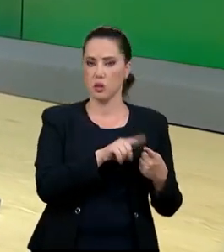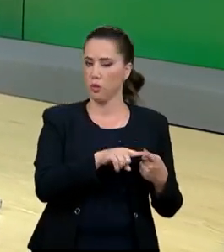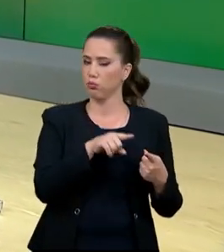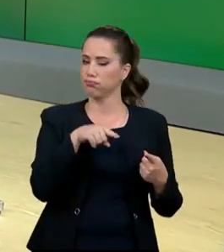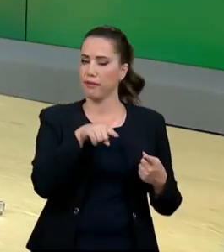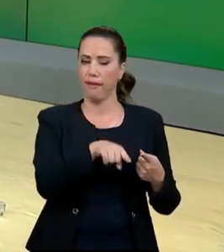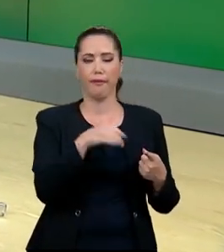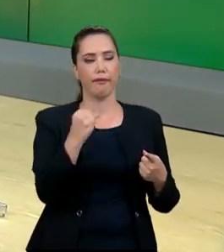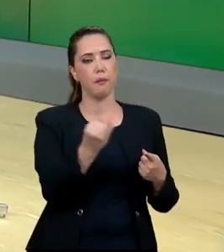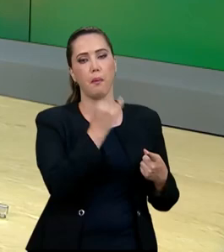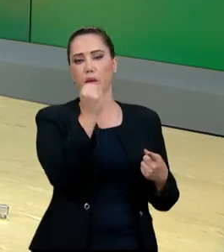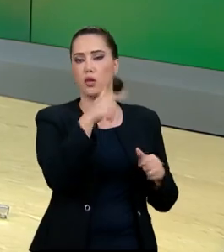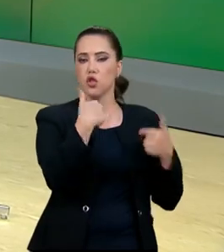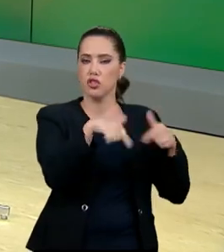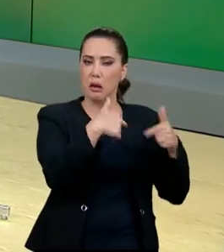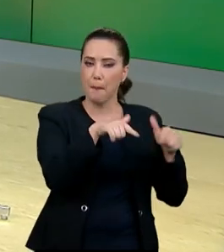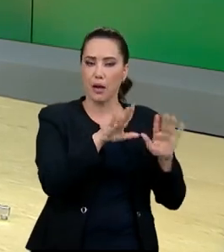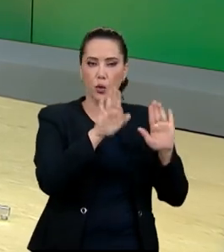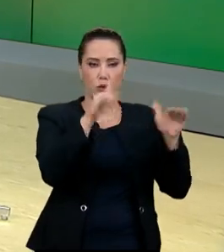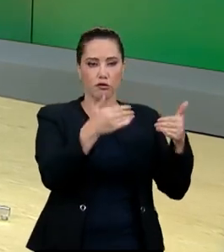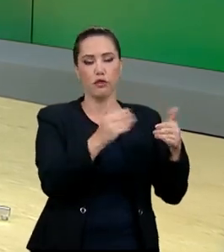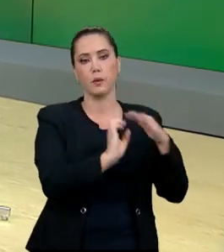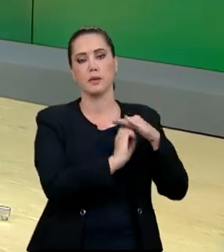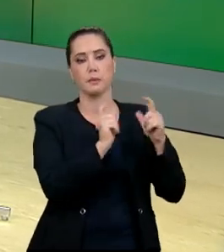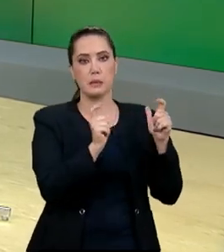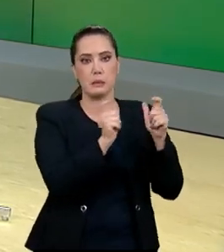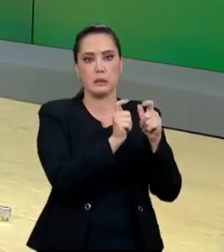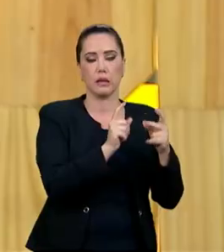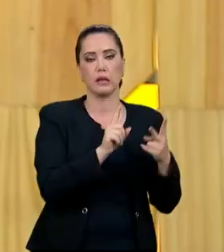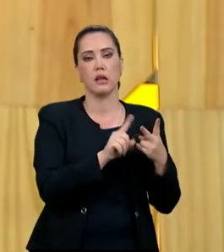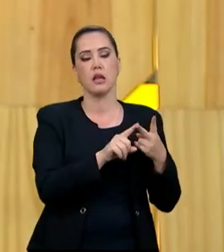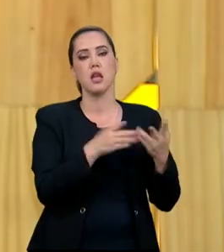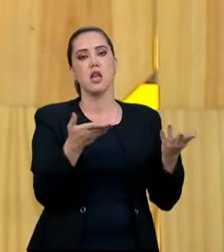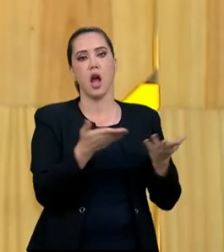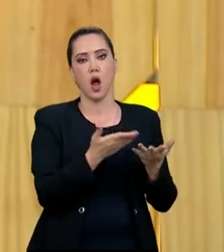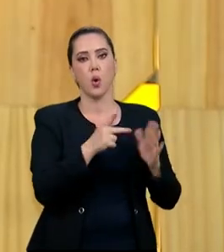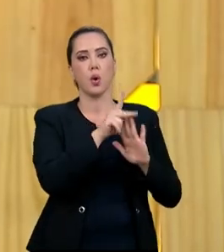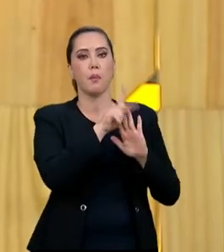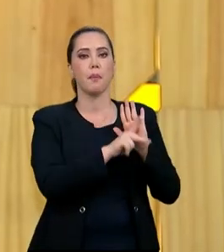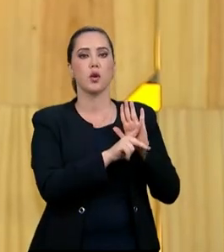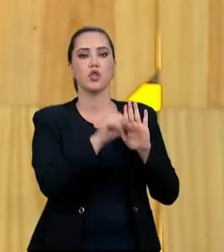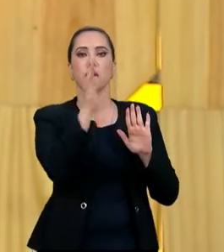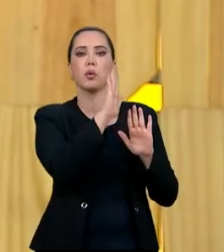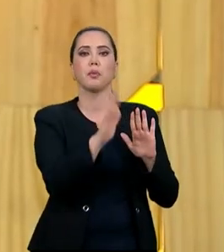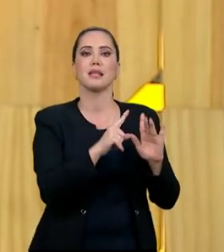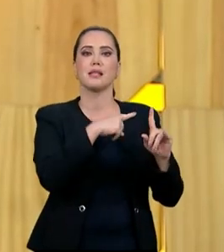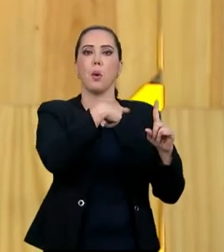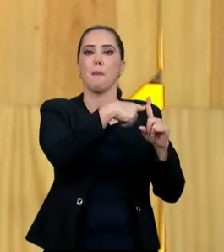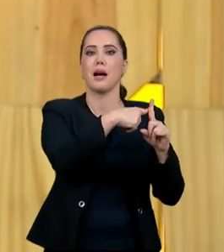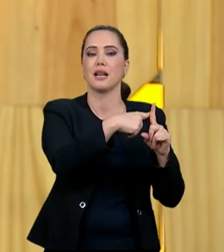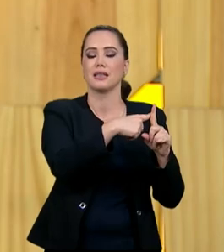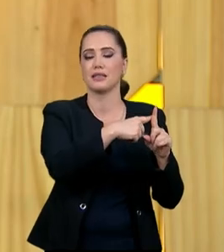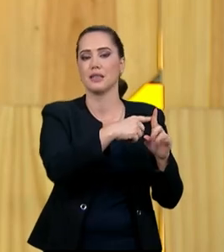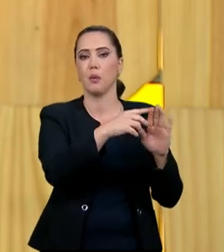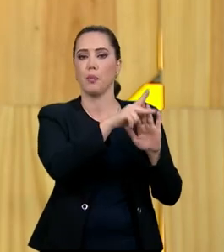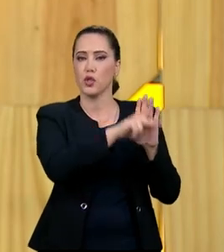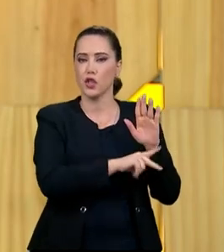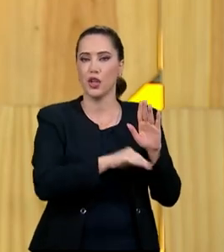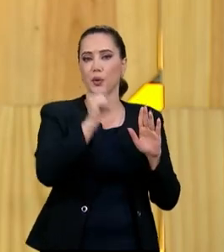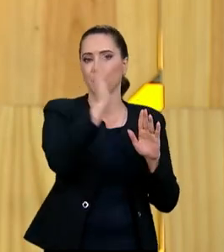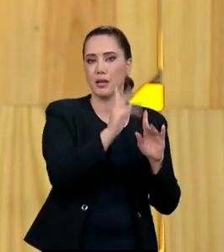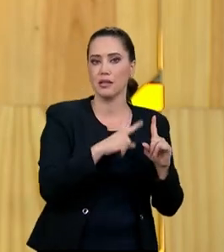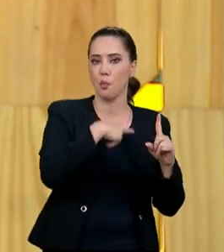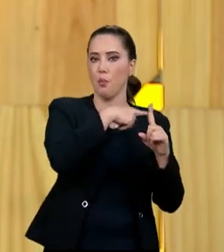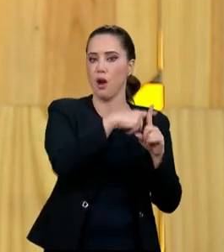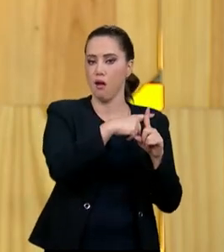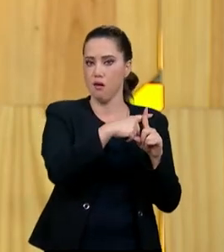extremamente atuante, tem feito um excelente trabalho nessa frente. E agora a gente tem o que a gente chama de Projeto Brasil Mais. O Projeto Brasil Mais é uma